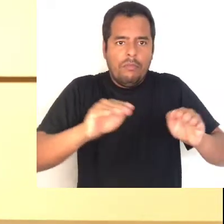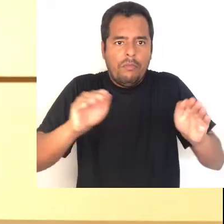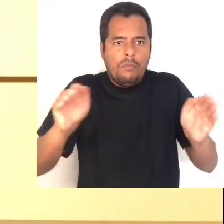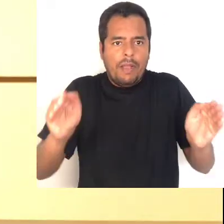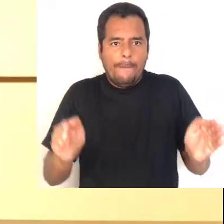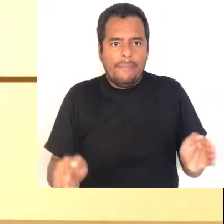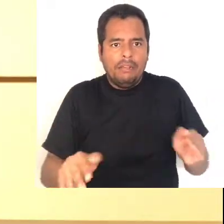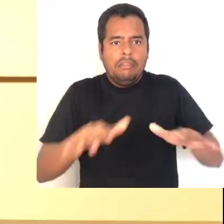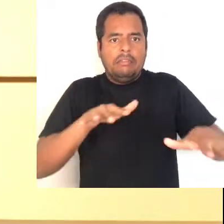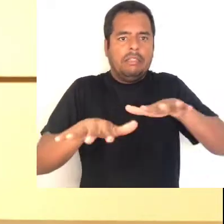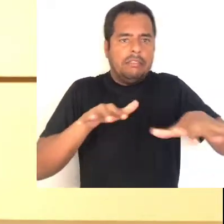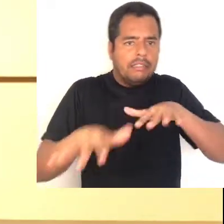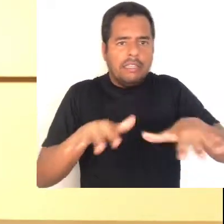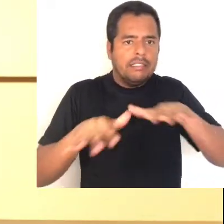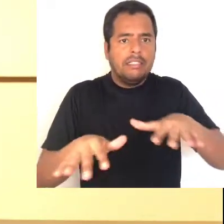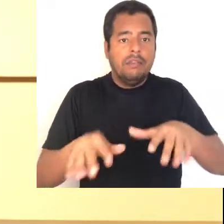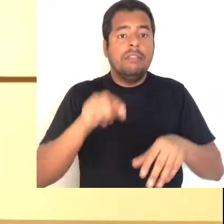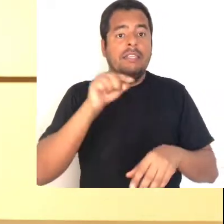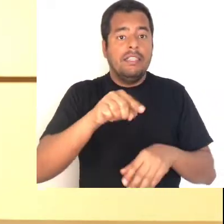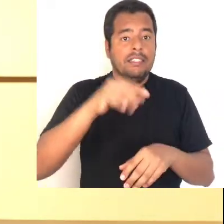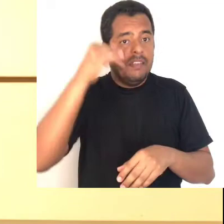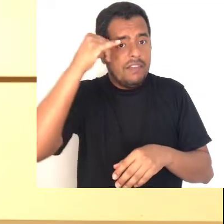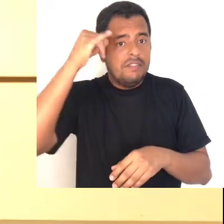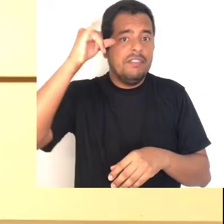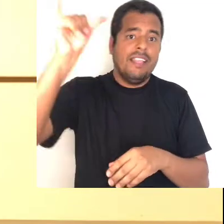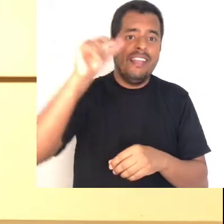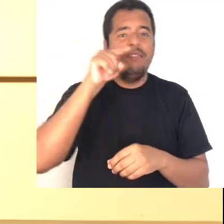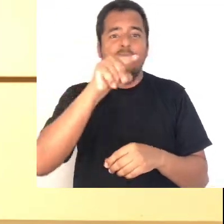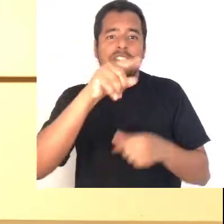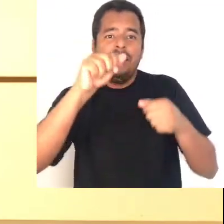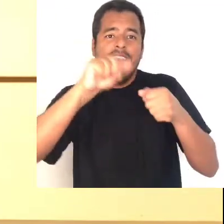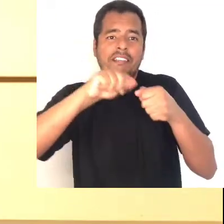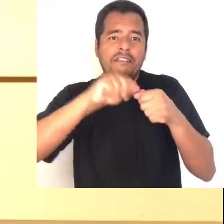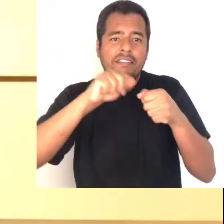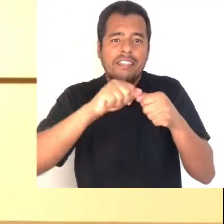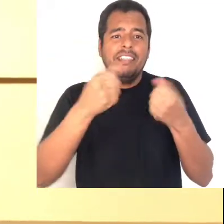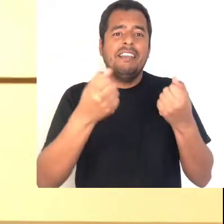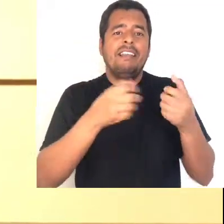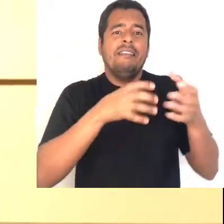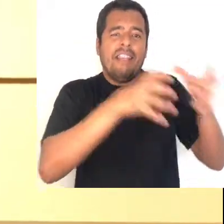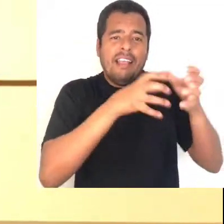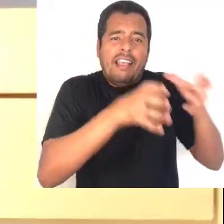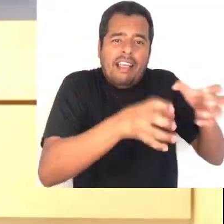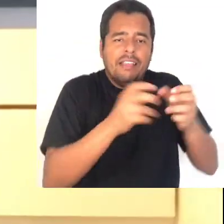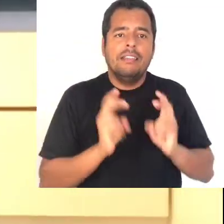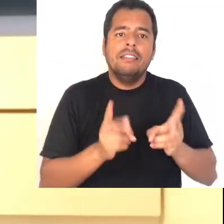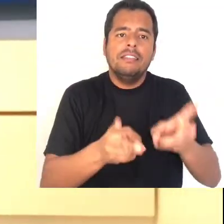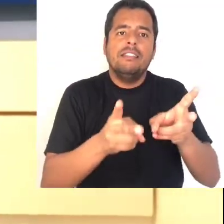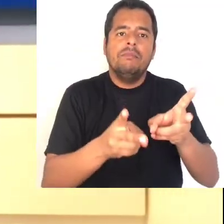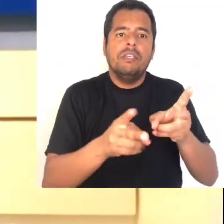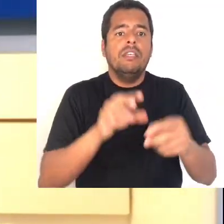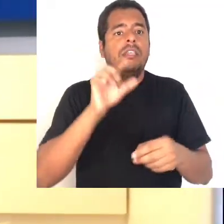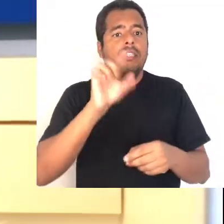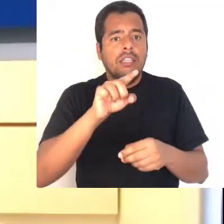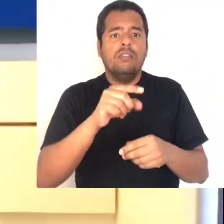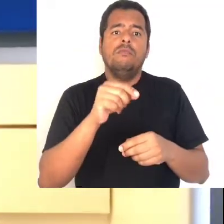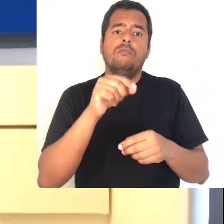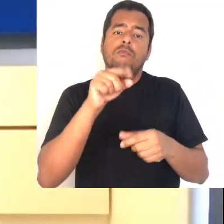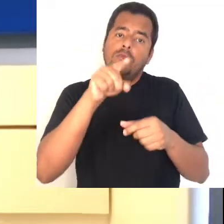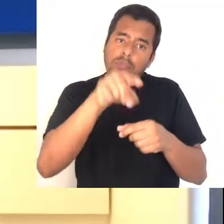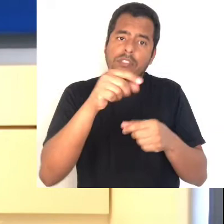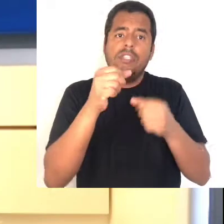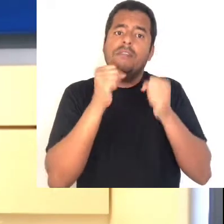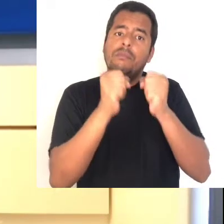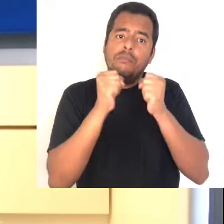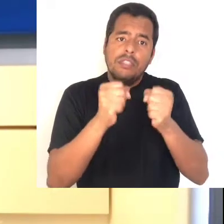agitação. Essa placa de agitação, ela justamente vai evitar que você fique fazendo essa agitação constante, né? Então, você vai